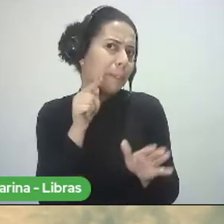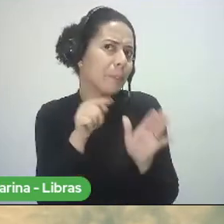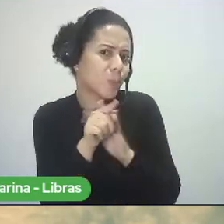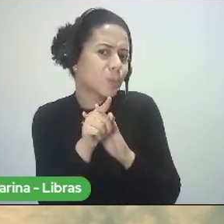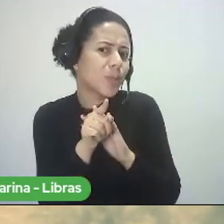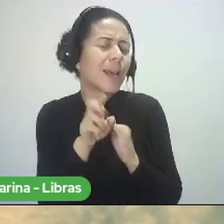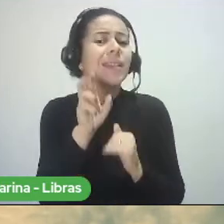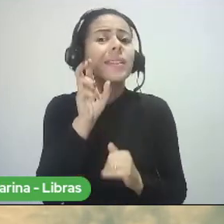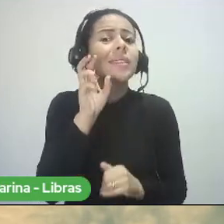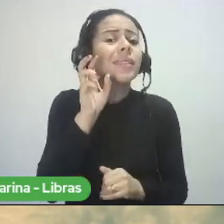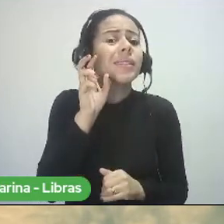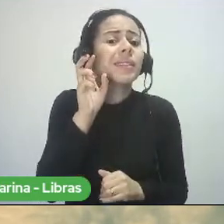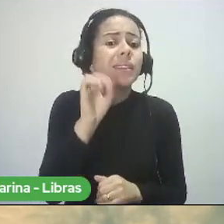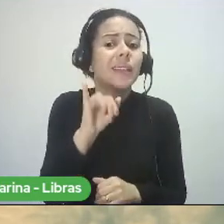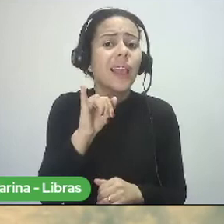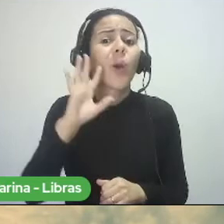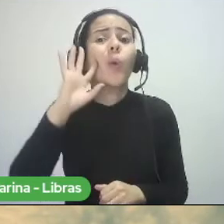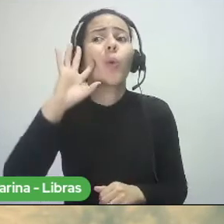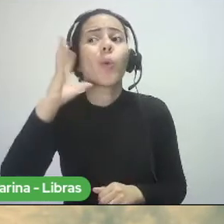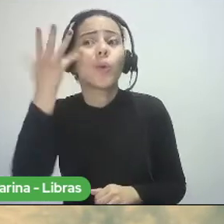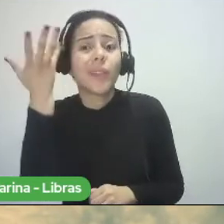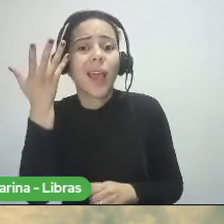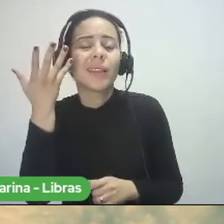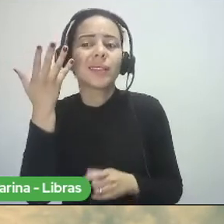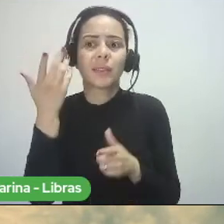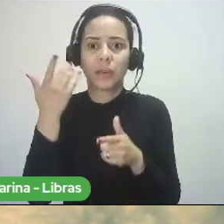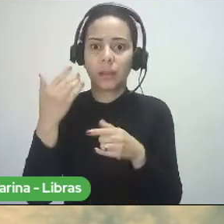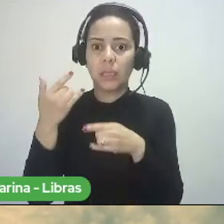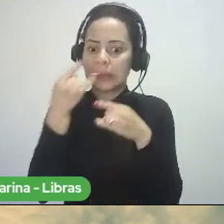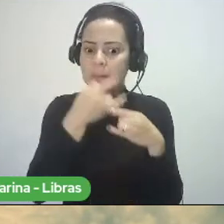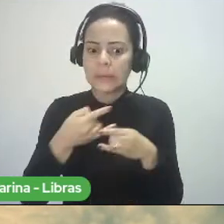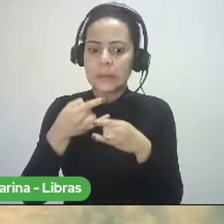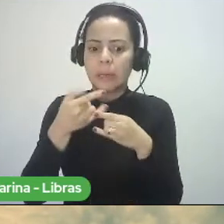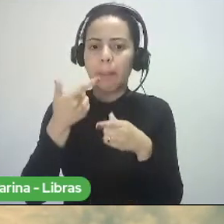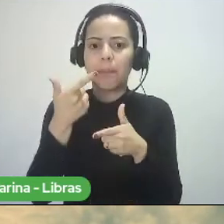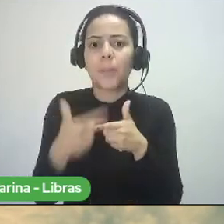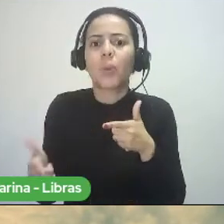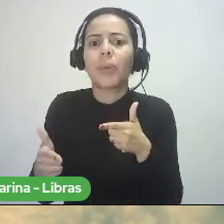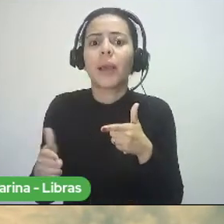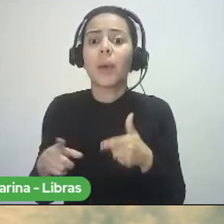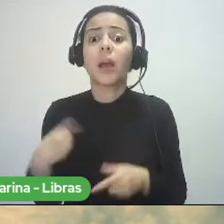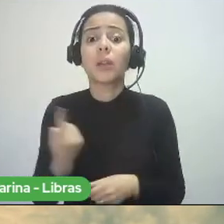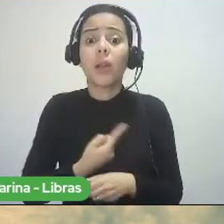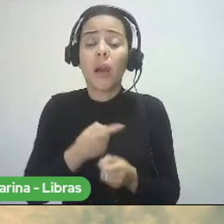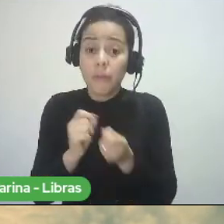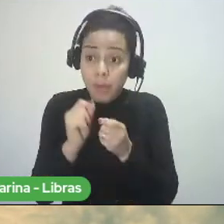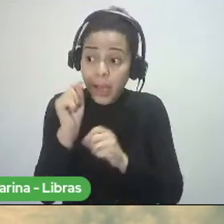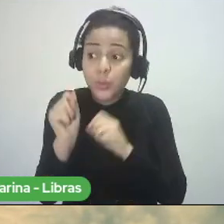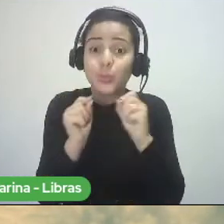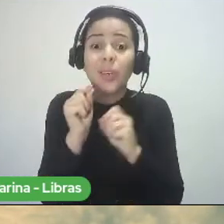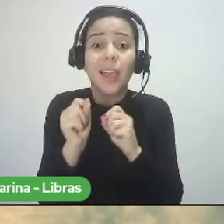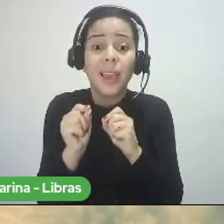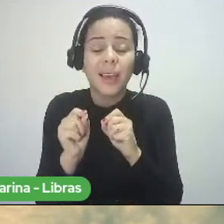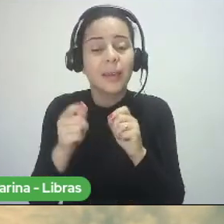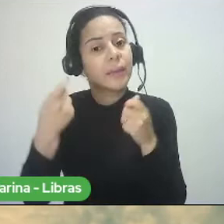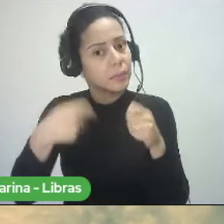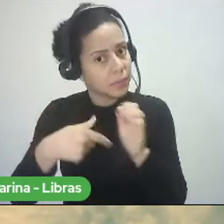Mural decide não funcionar naquele momento, para que lado a gente corre? Então, a gente tem nesse planejamento